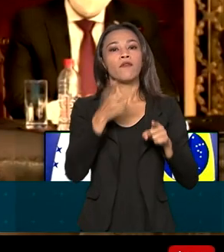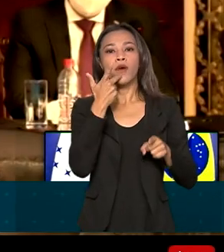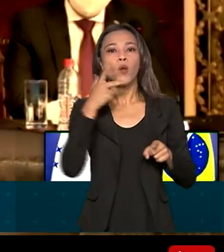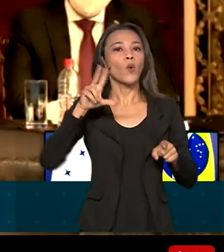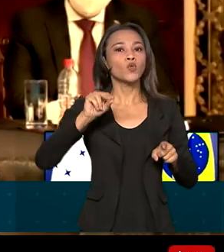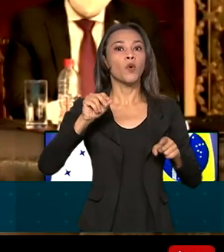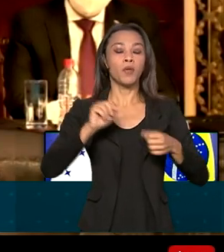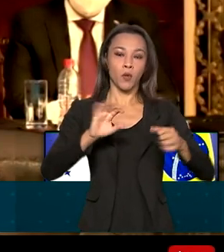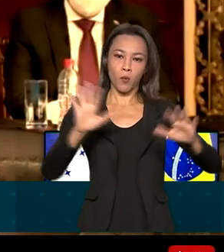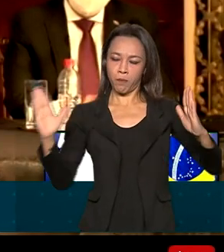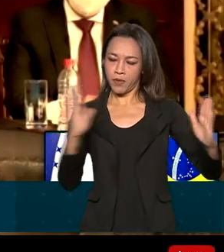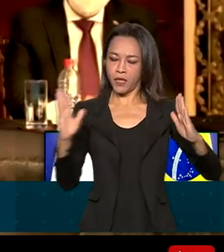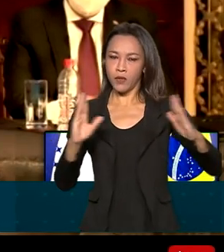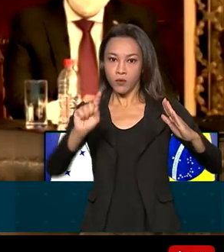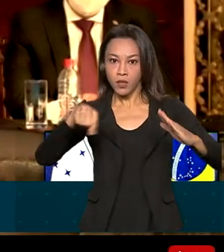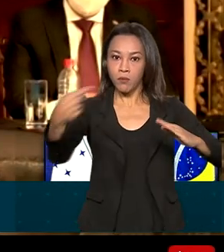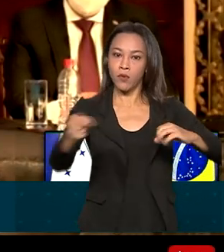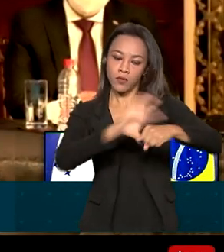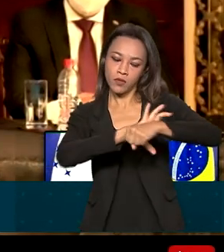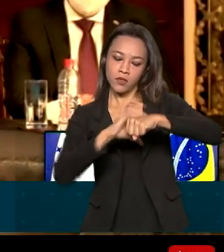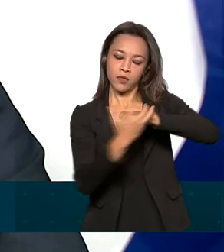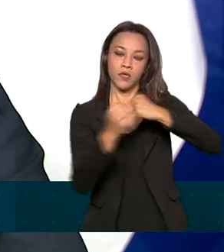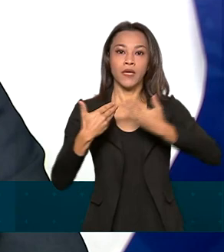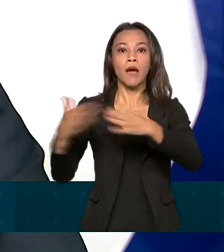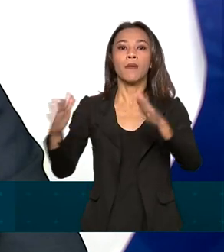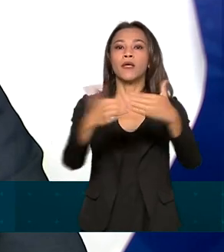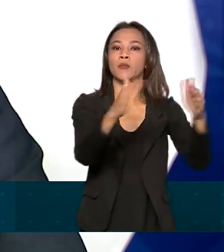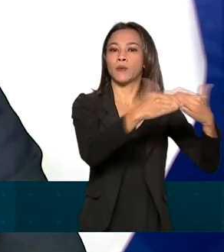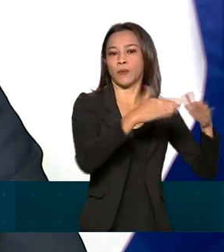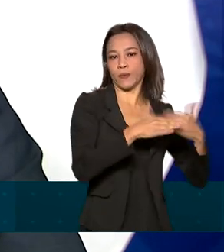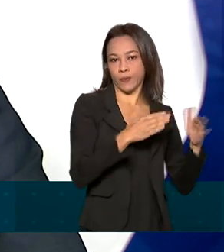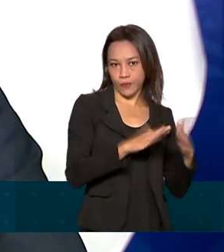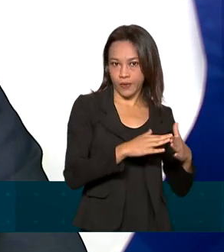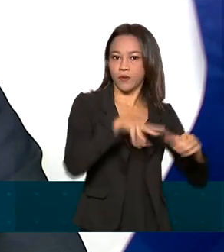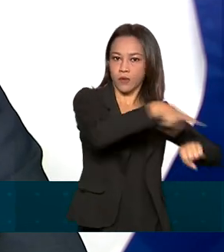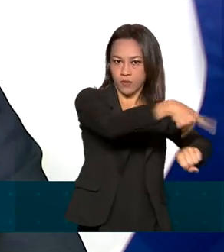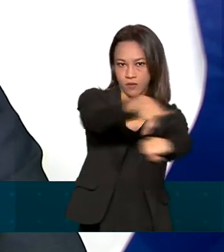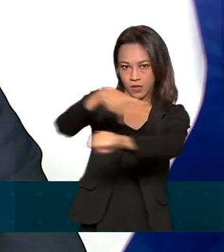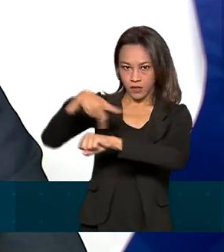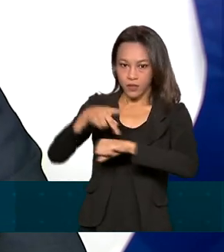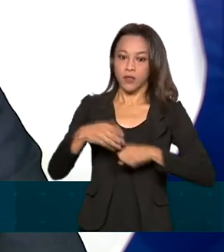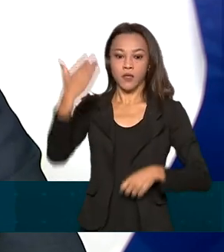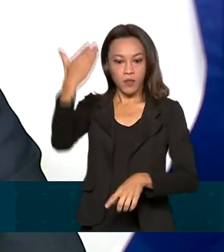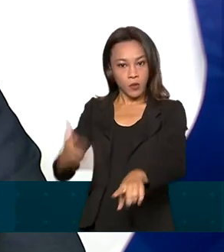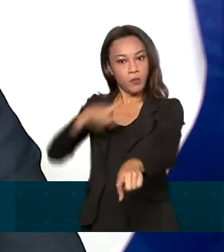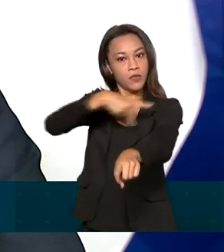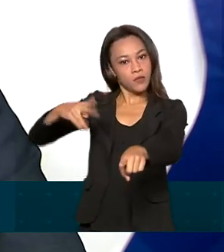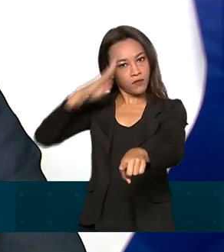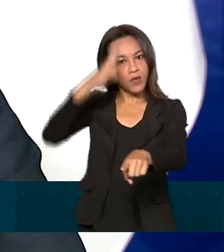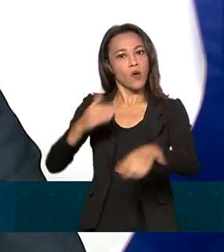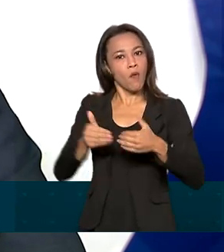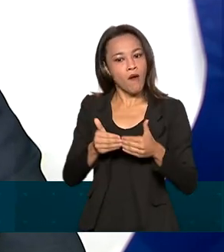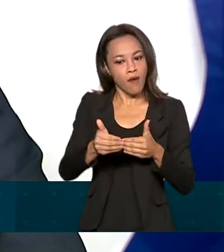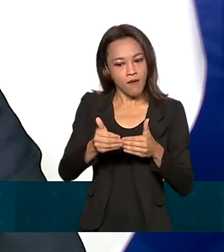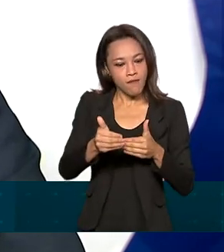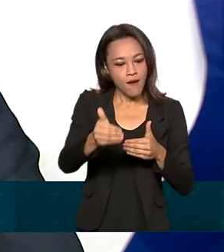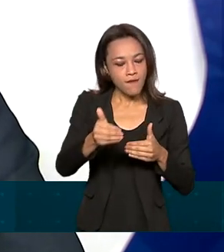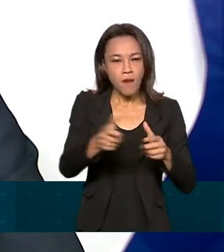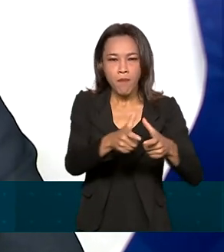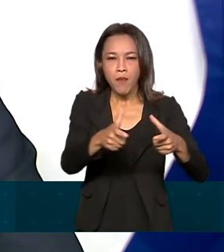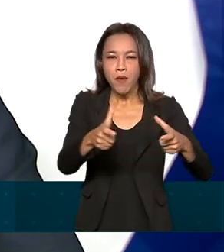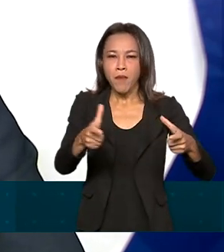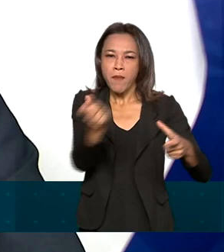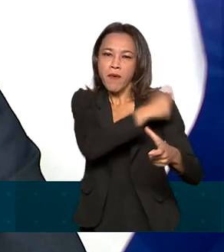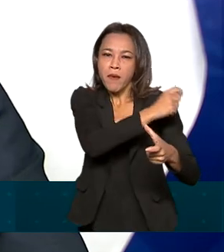pós-pandemia e a reabertura de fronteiras. O presidente Jair Bolsonaro diz que com o avanço da vacinação, espera uma